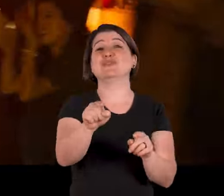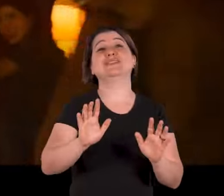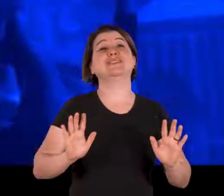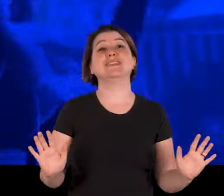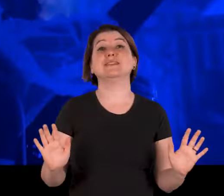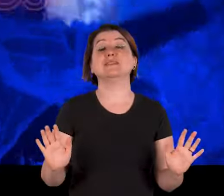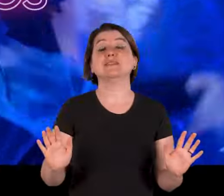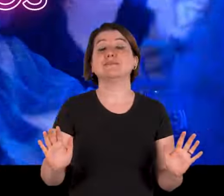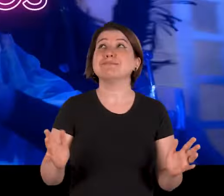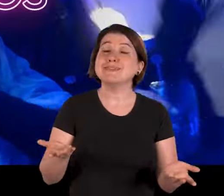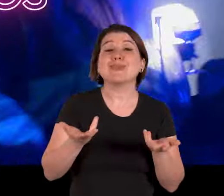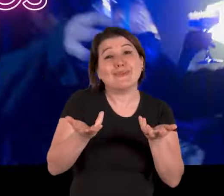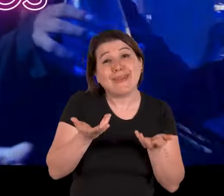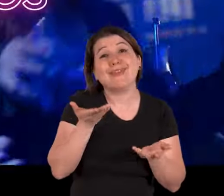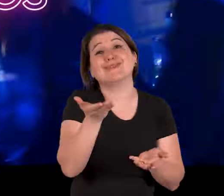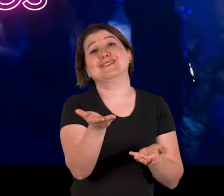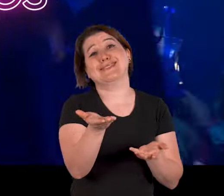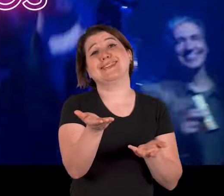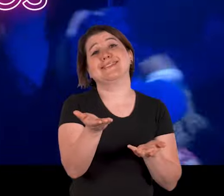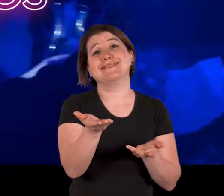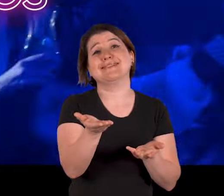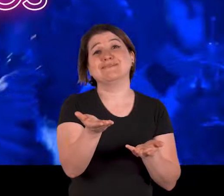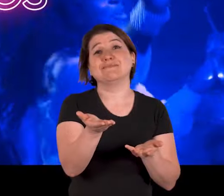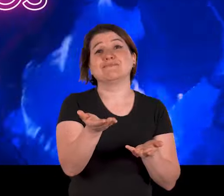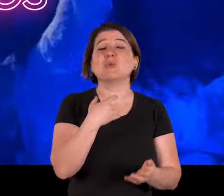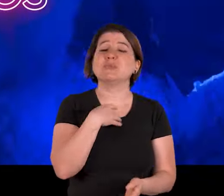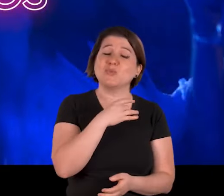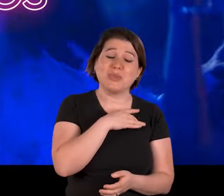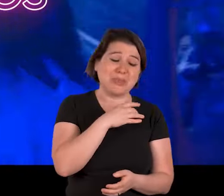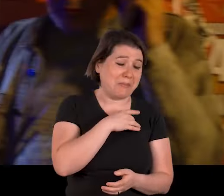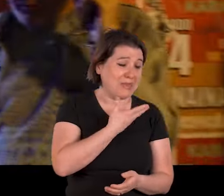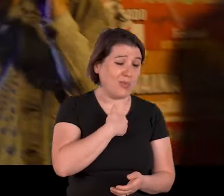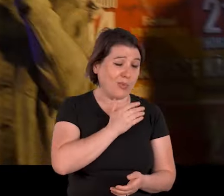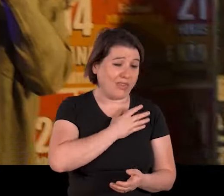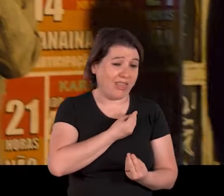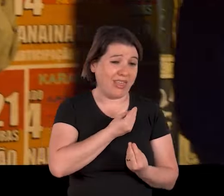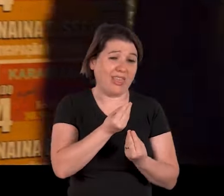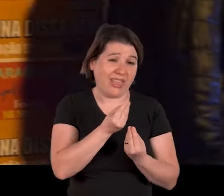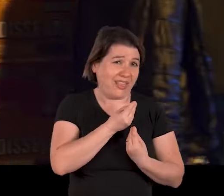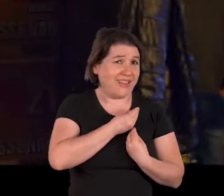Uma drag queen canta em uma balada de jovens. Na rua, um bêbado ouve no radinho.